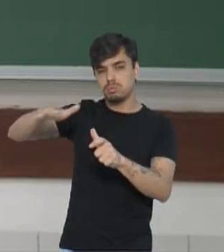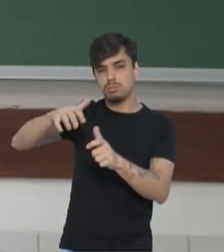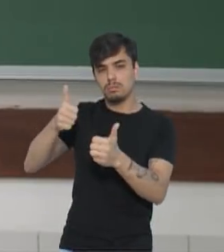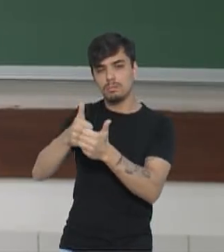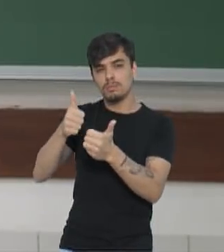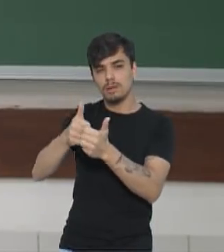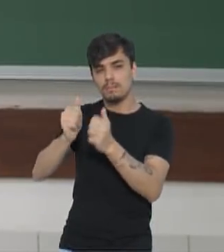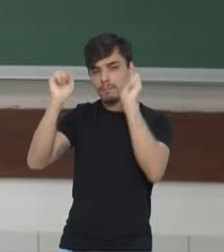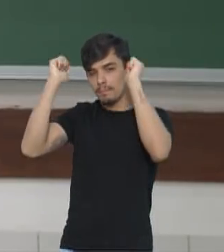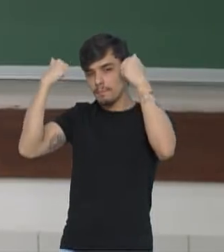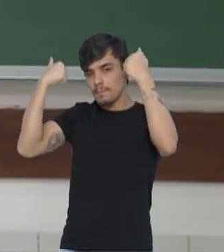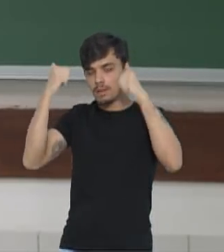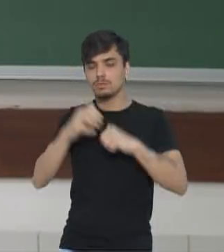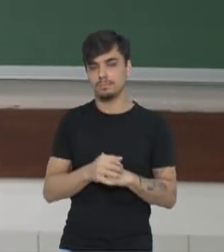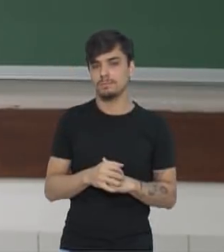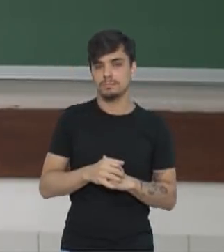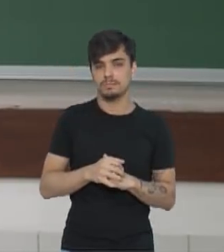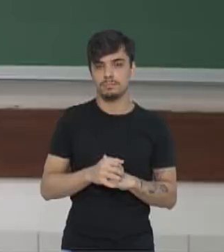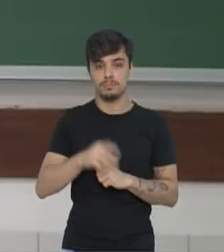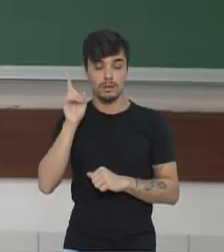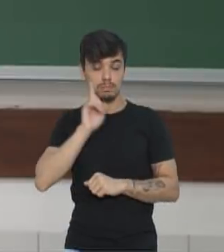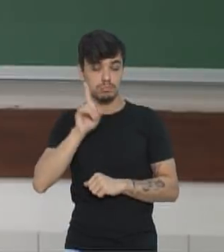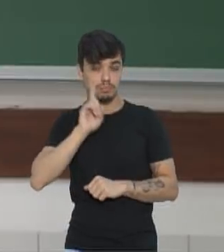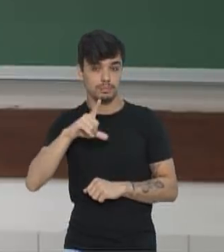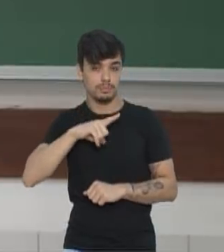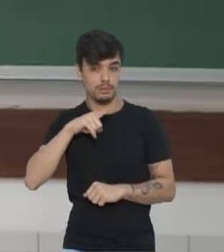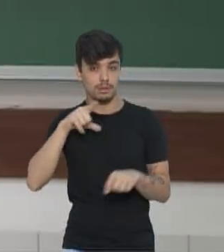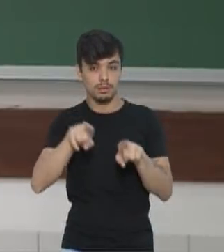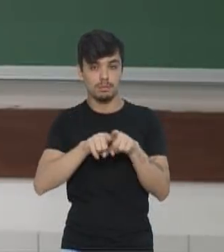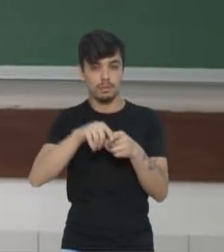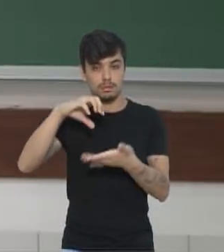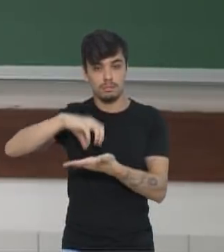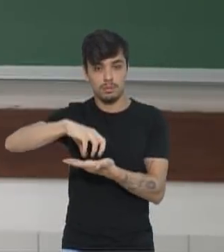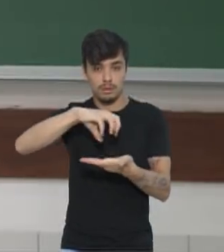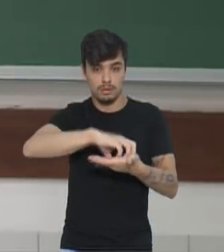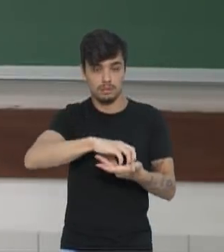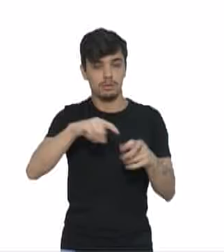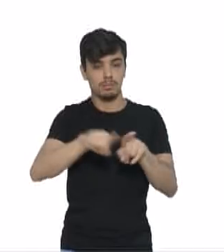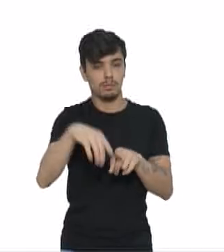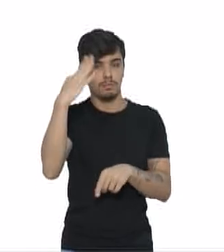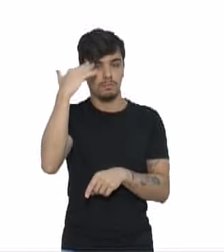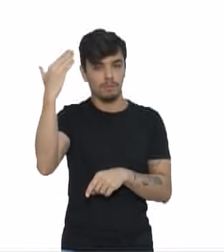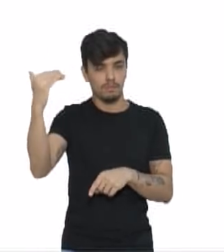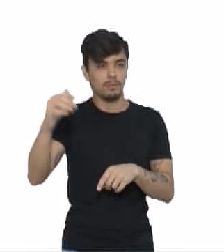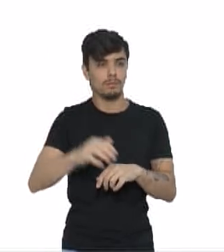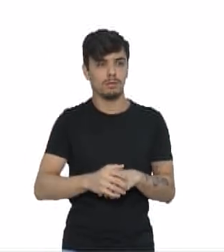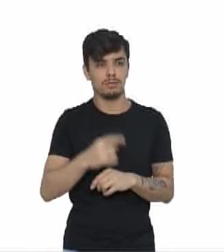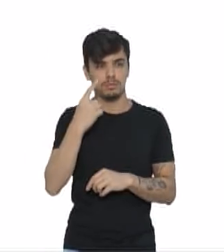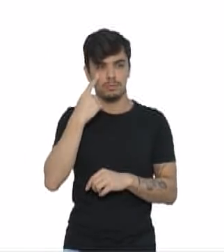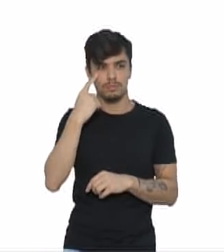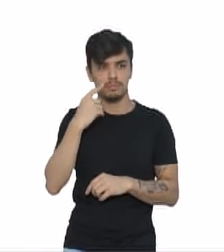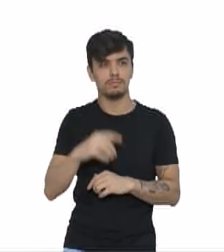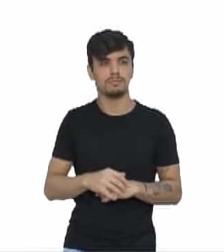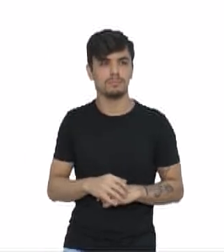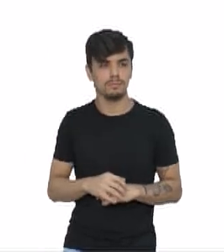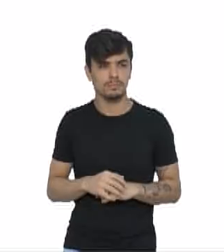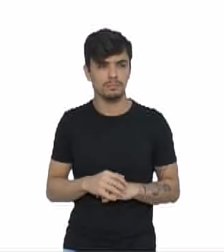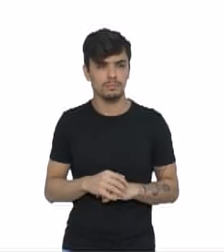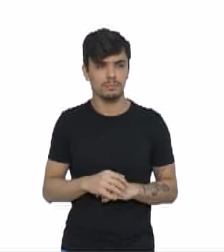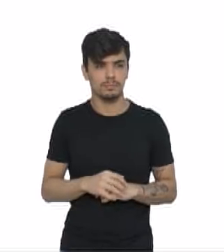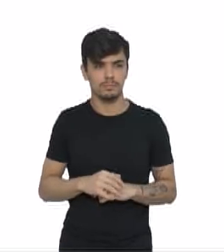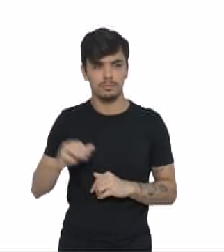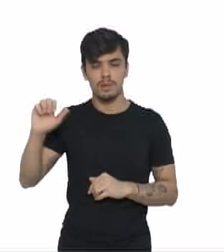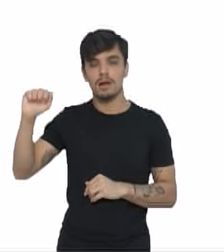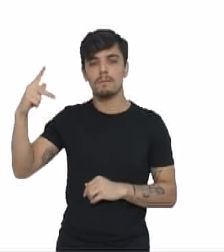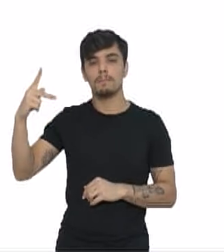do México. Tá? Nos Estados Unidos, nós temos algumas tribos bastante famosas, os Apaches, os Cherokees, os Sioux,